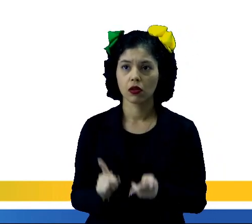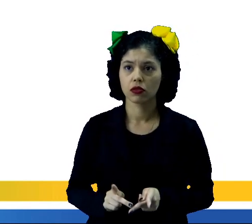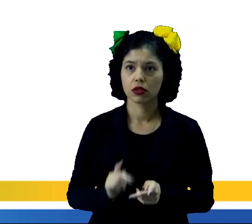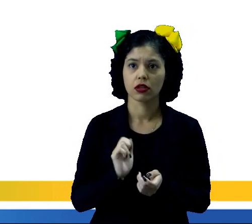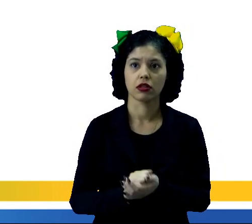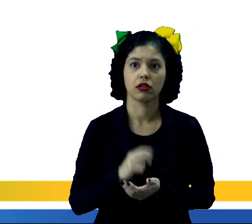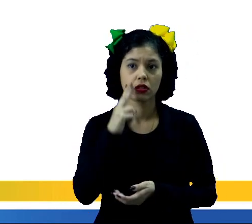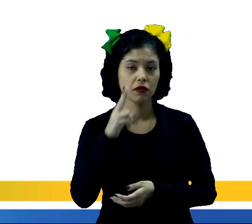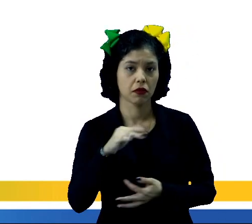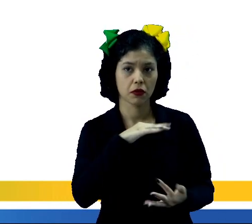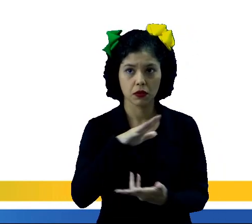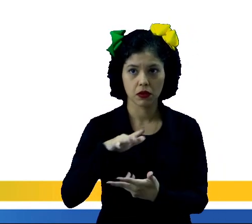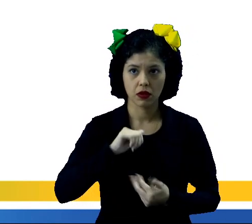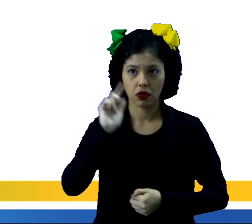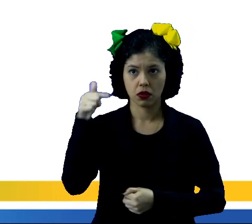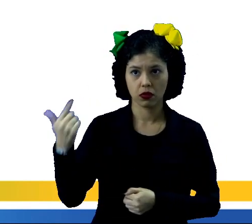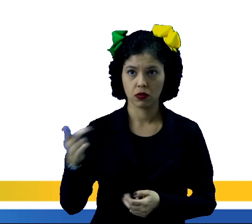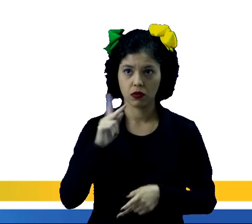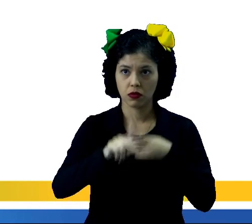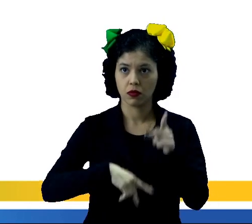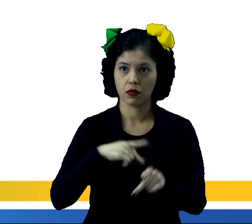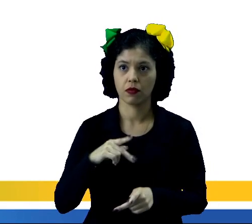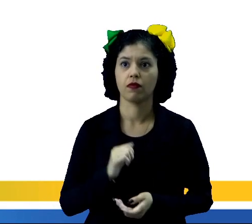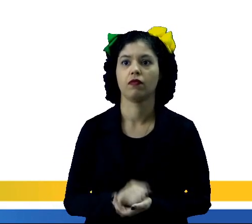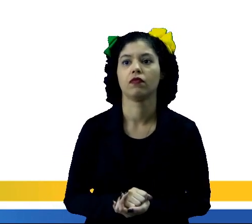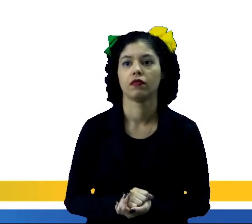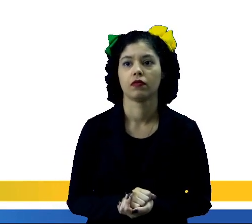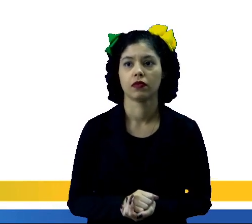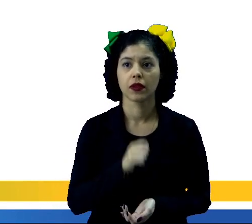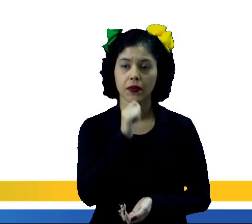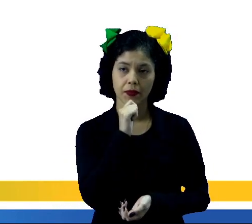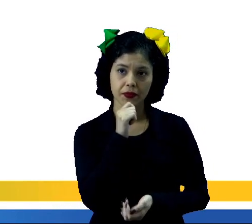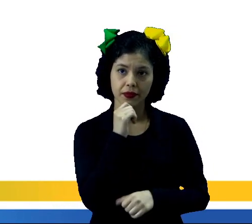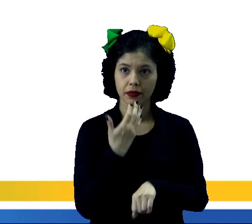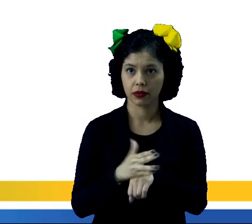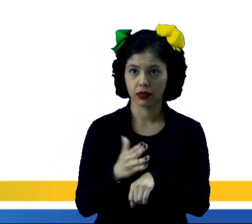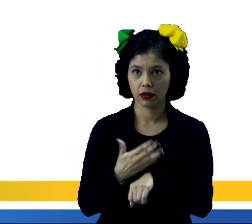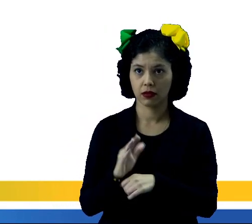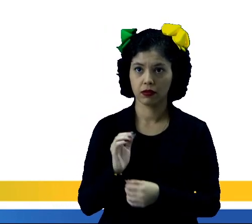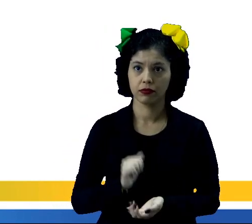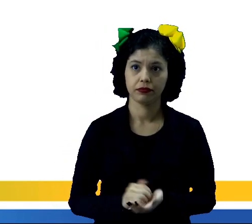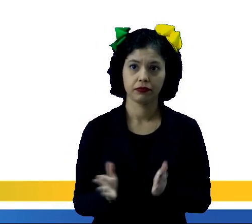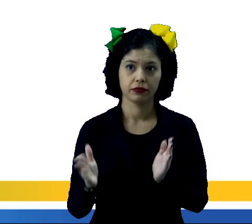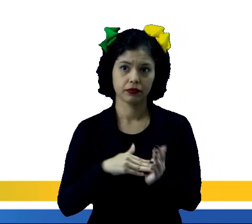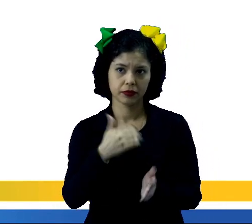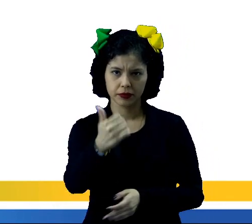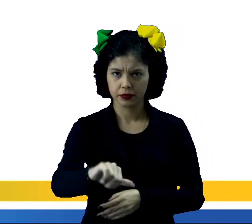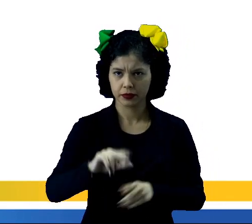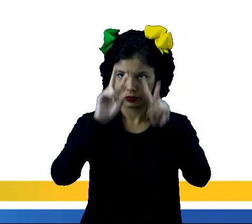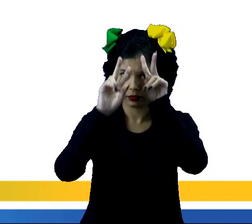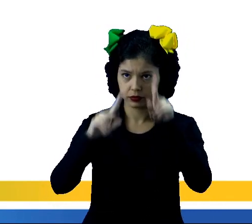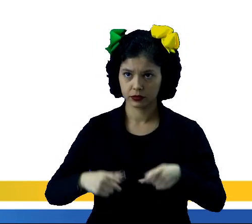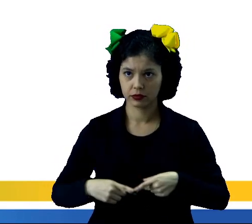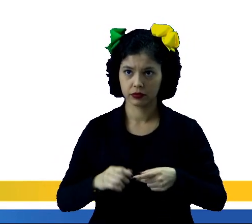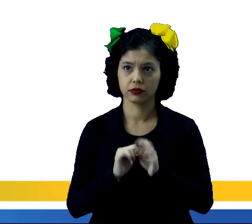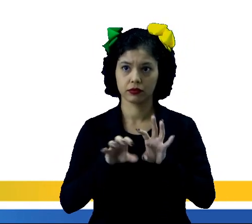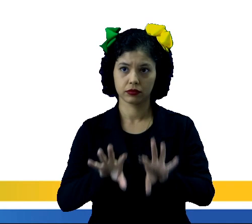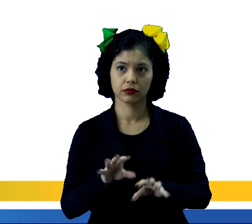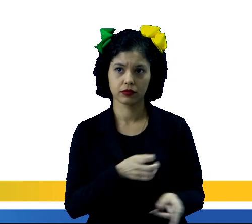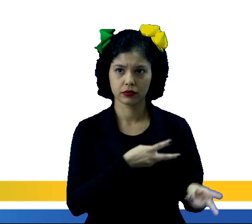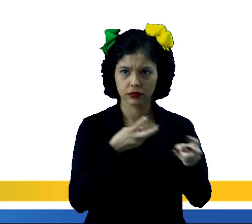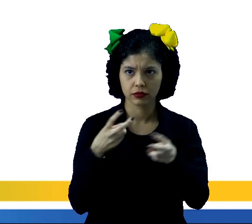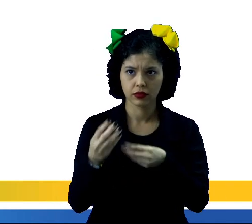as formas de ver o mundo dos outros povos, desqualificando suas práticas e até negando sua humanidade.